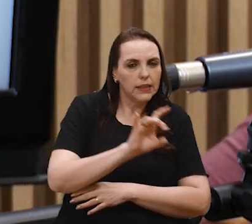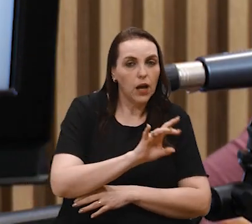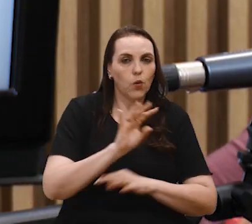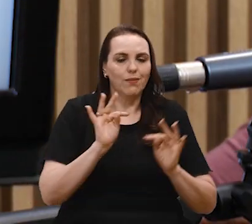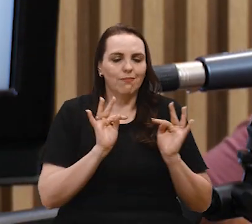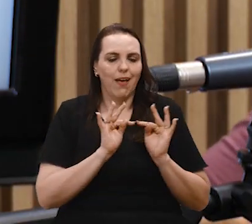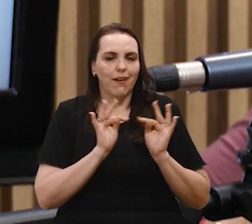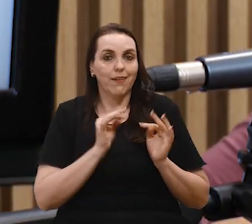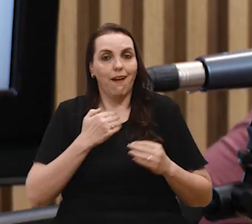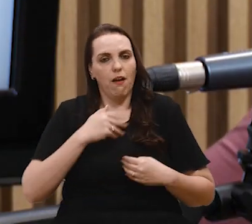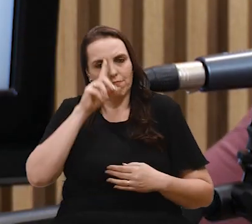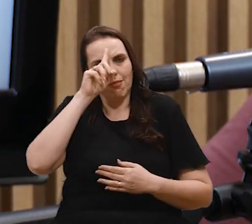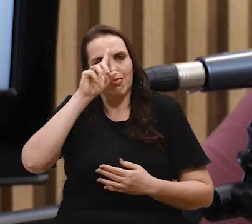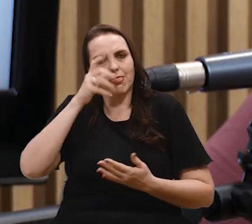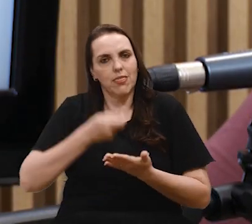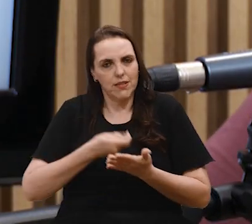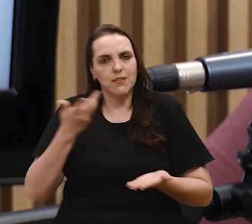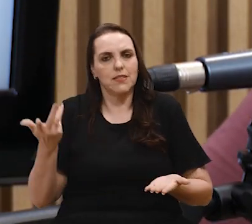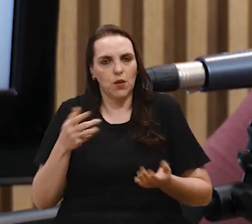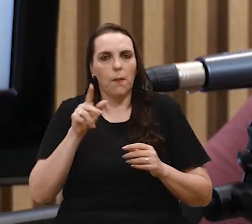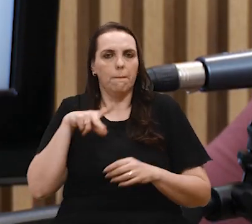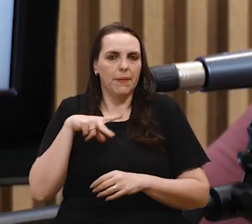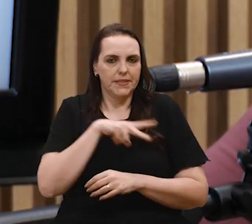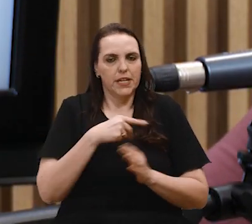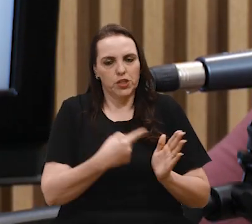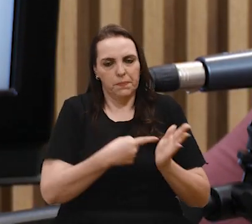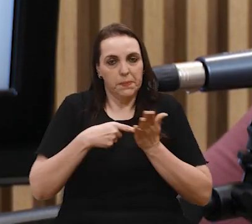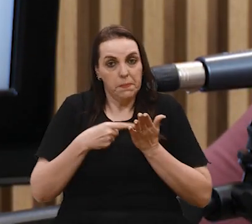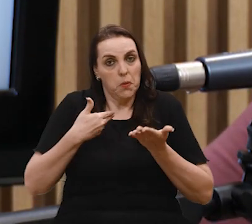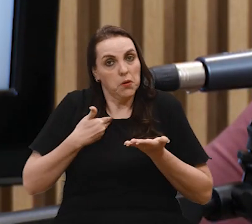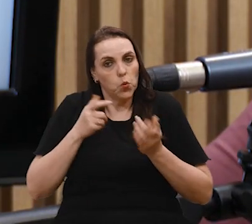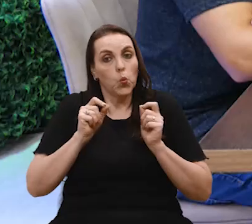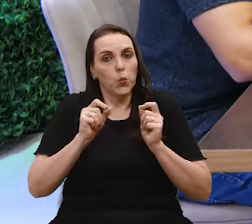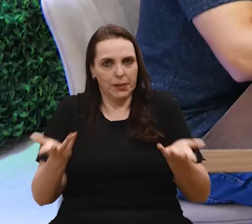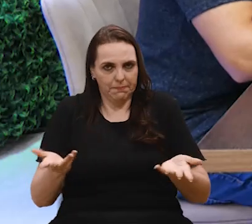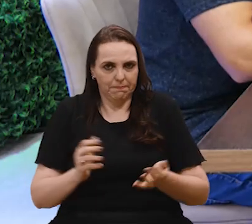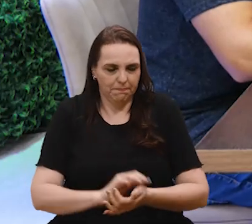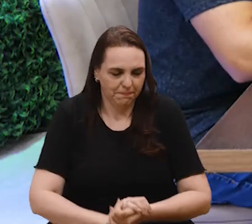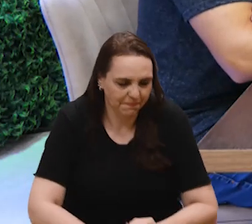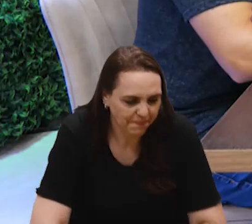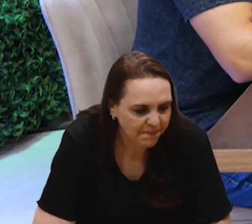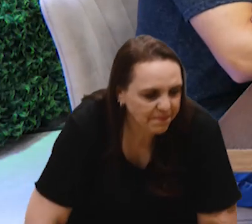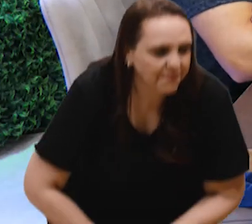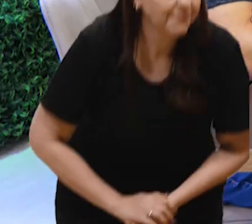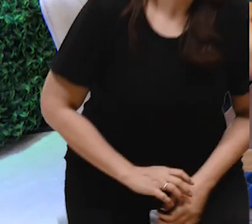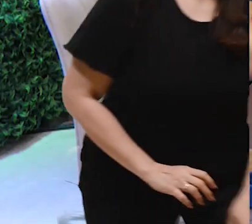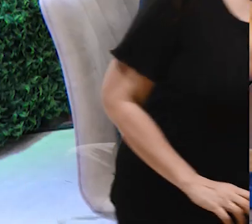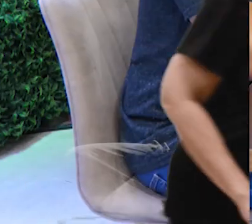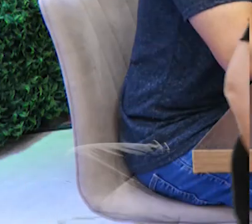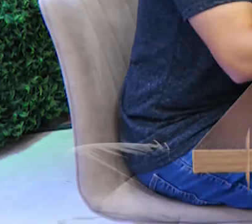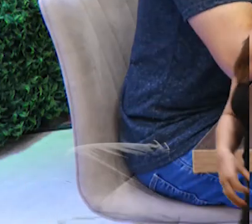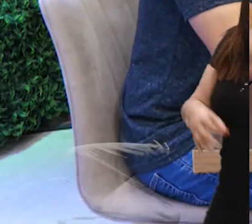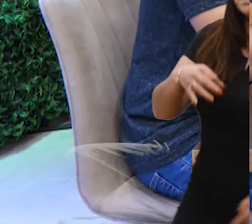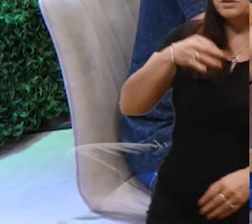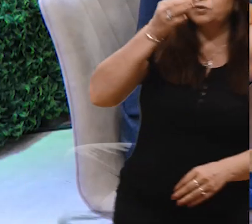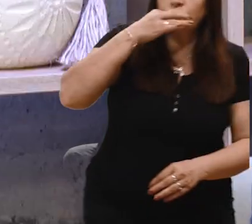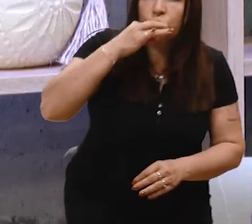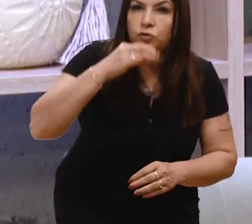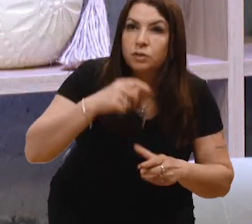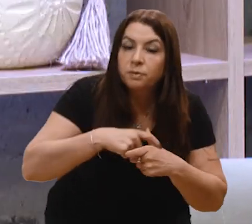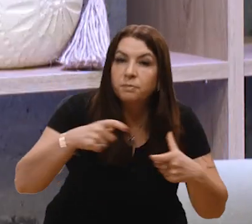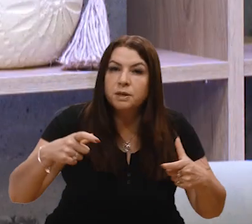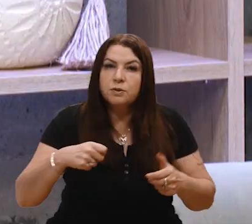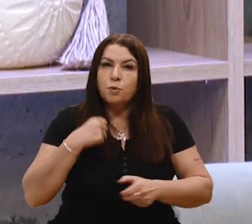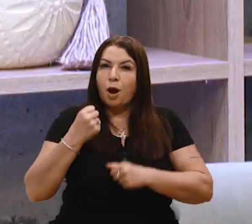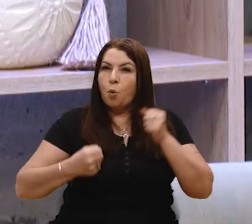cada técnica ali eu vou decidir conforme o que o paciente apresentar. Beleza. E Caxias do Sul cada vez mais está